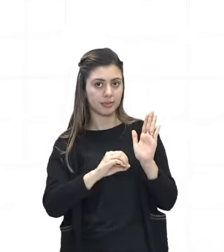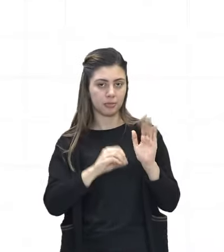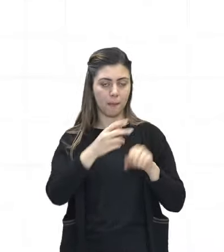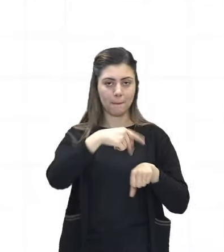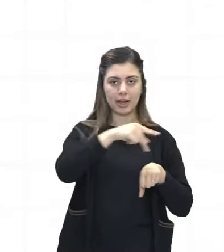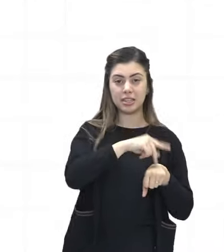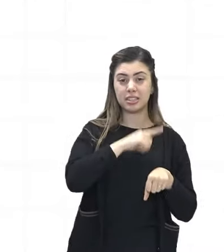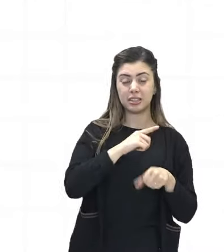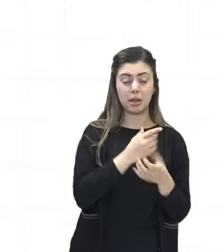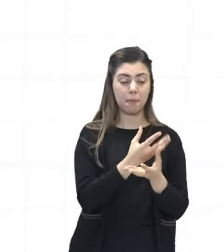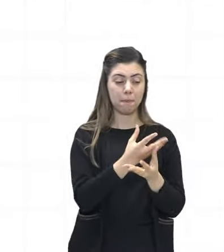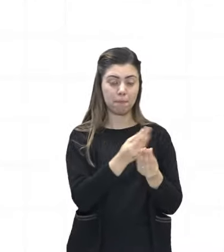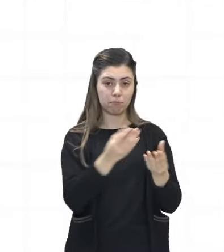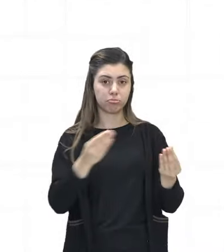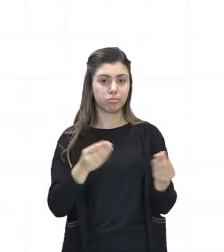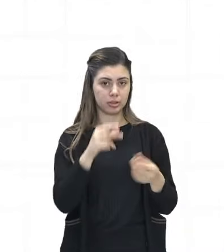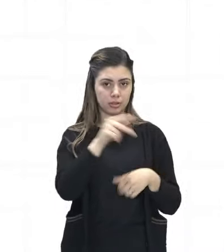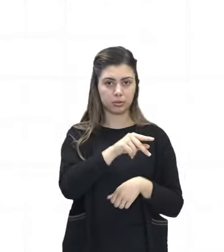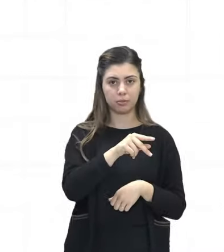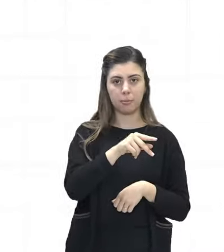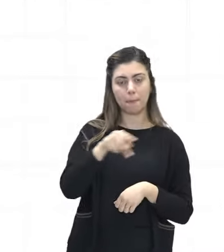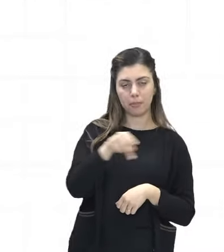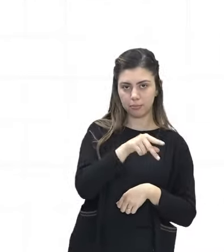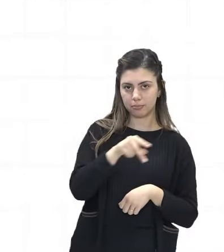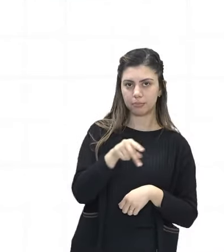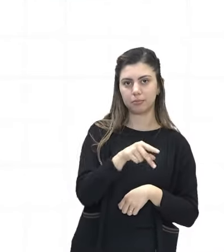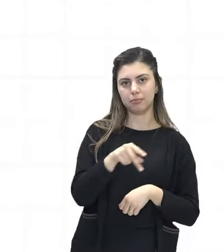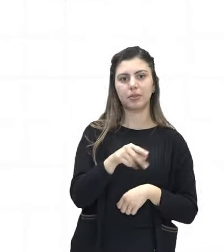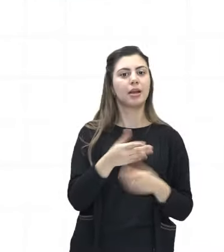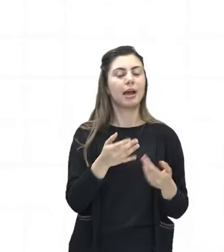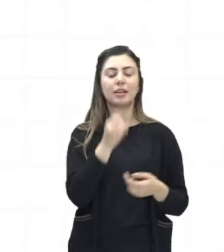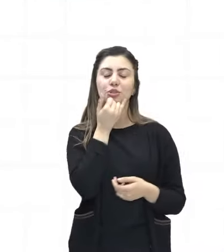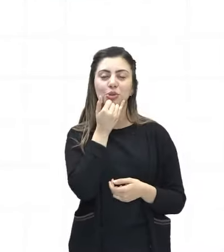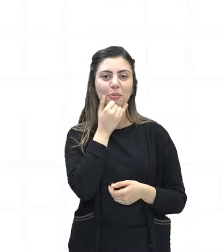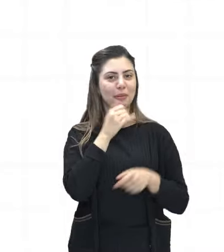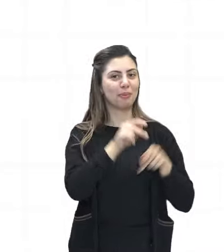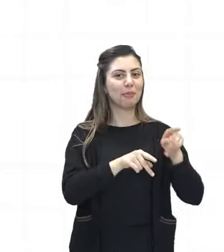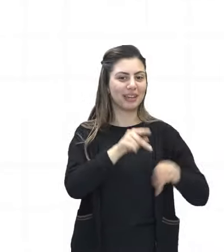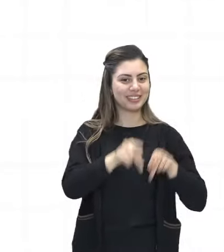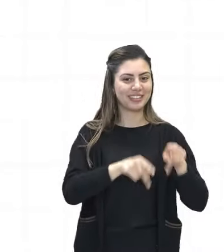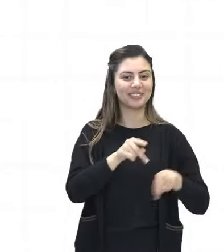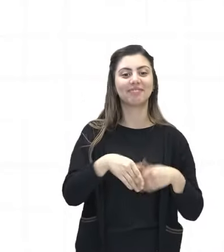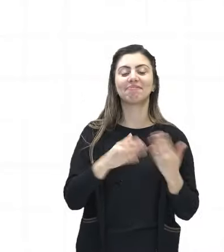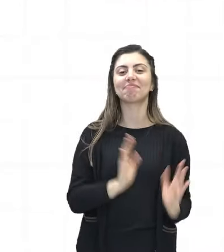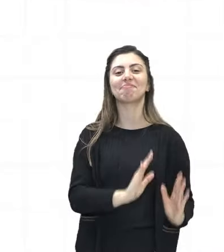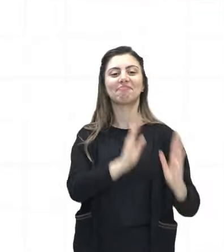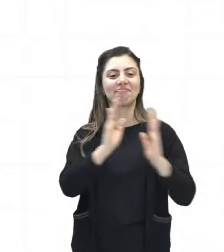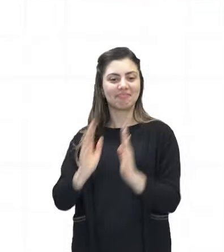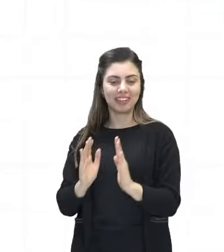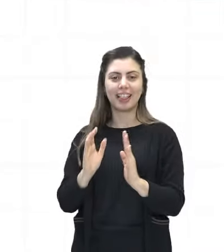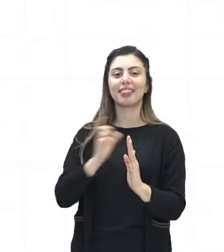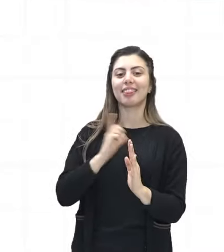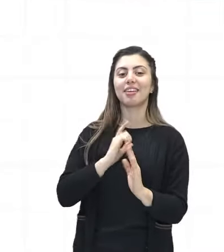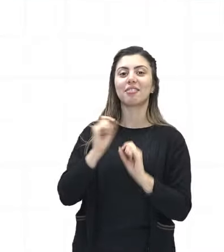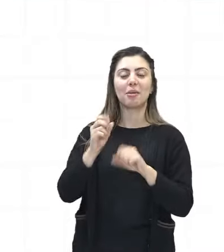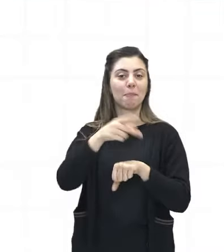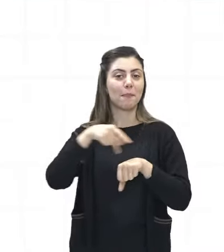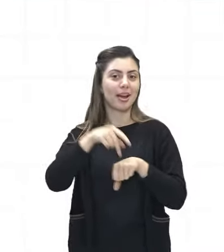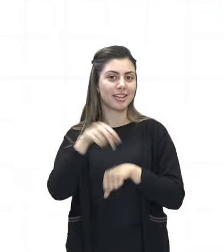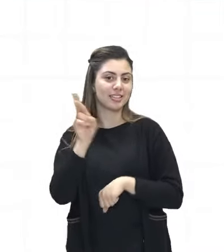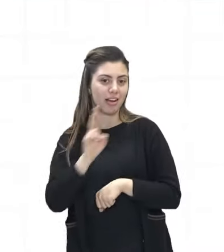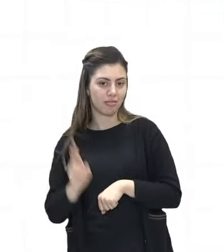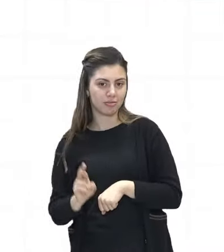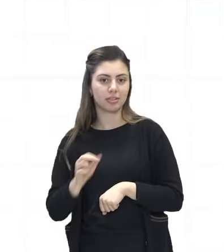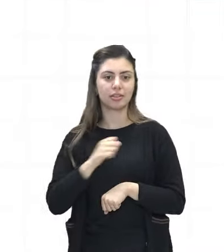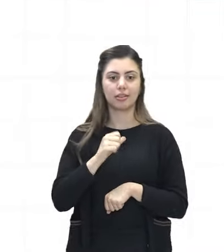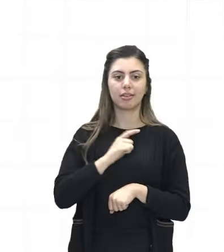países tá a gente vai analisar agora a gente tem a Rússia com um pouco mais de 146 milhões de habitantes a gente